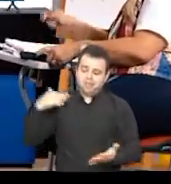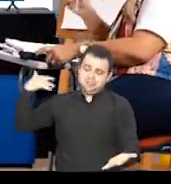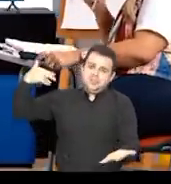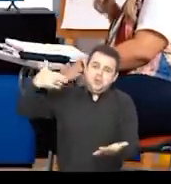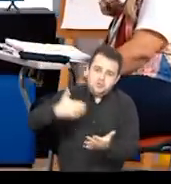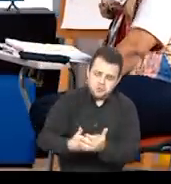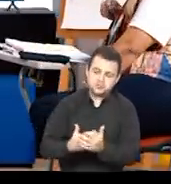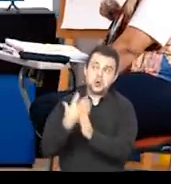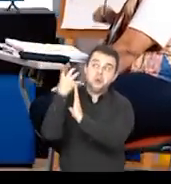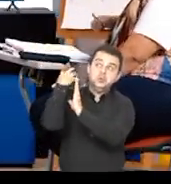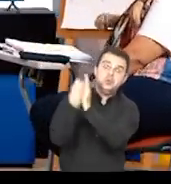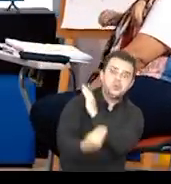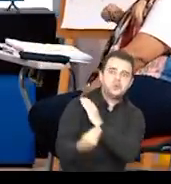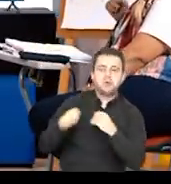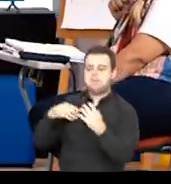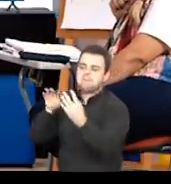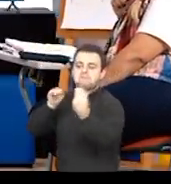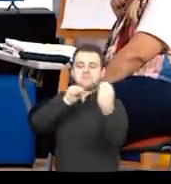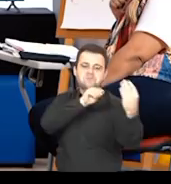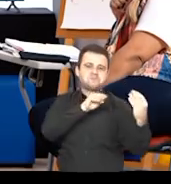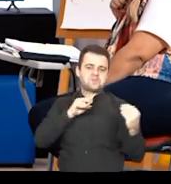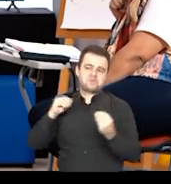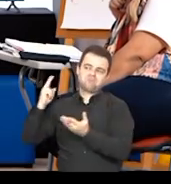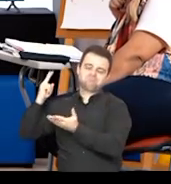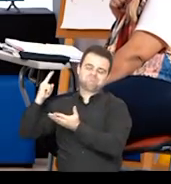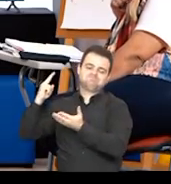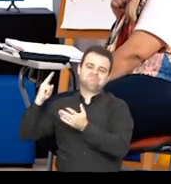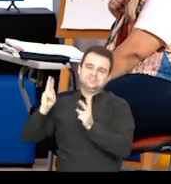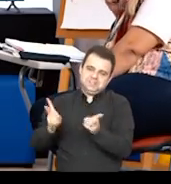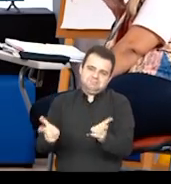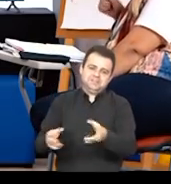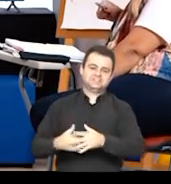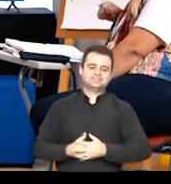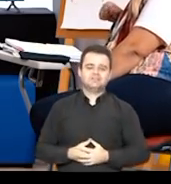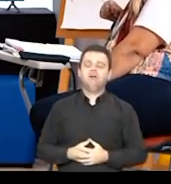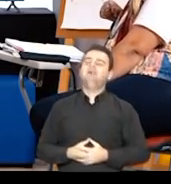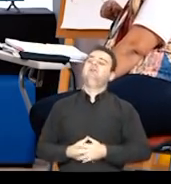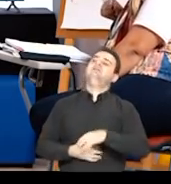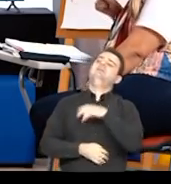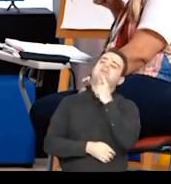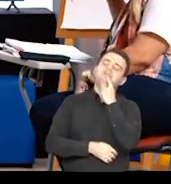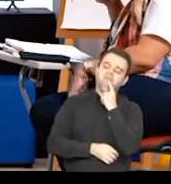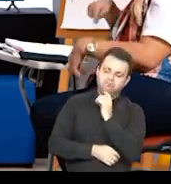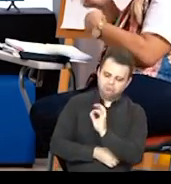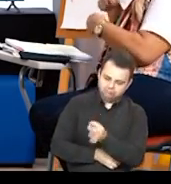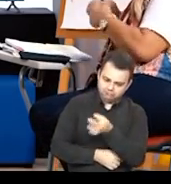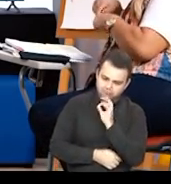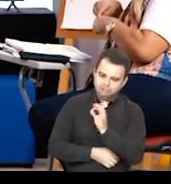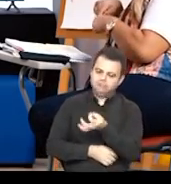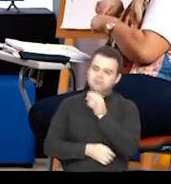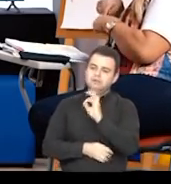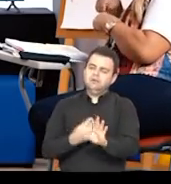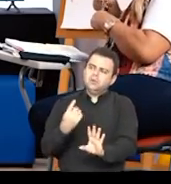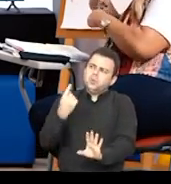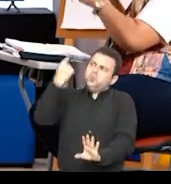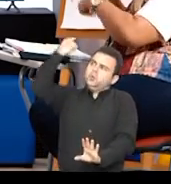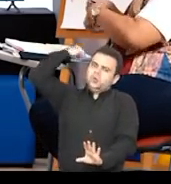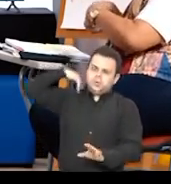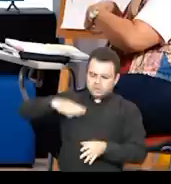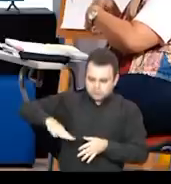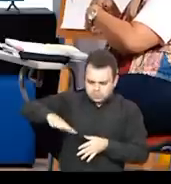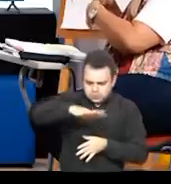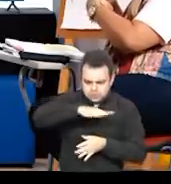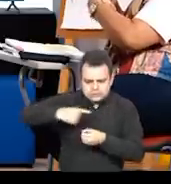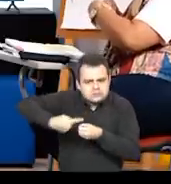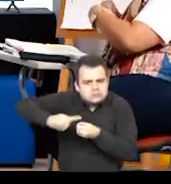hoje porque pegamos essa expressão de uma outra geração. Ah, então, pensando na cidade de antigamente, o centro